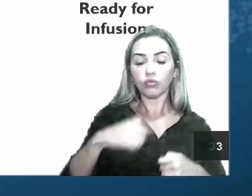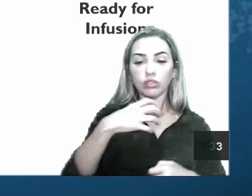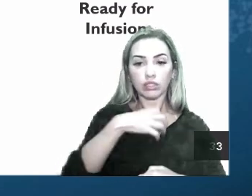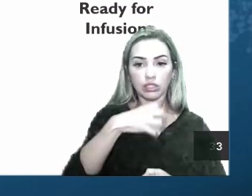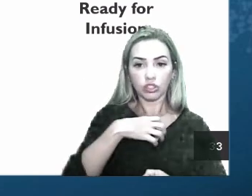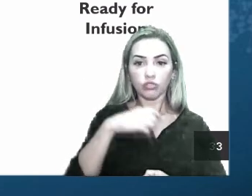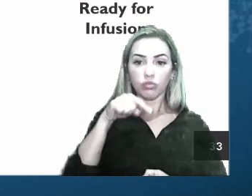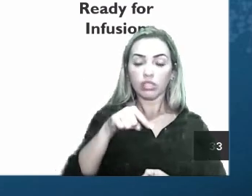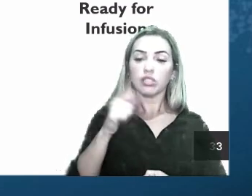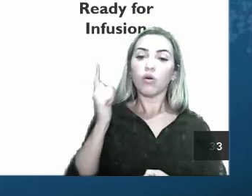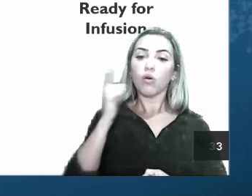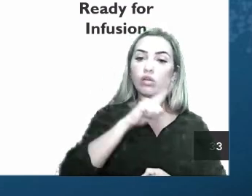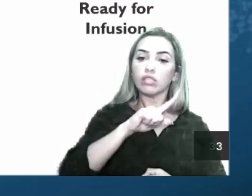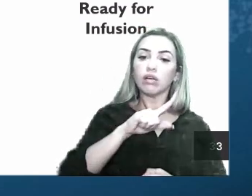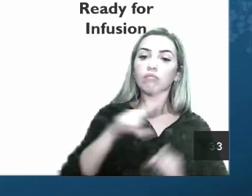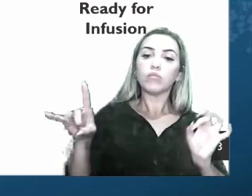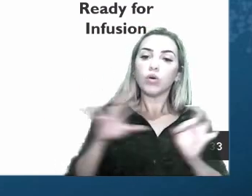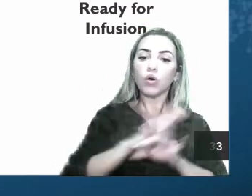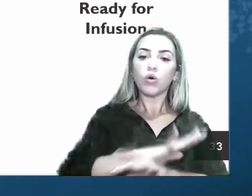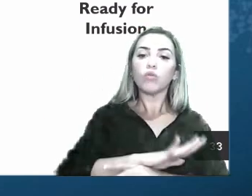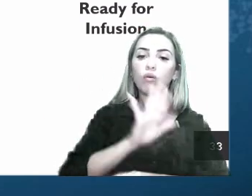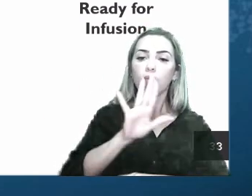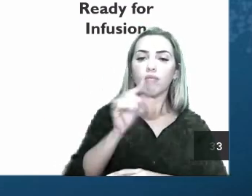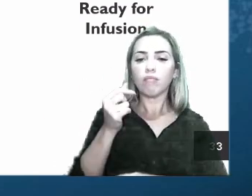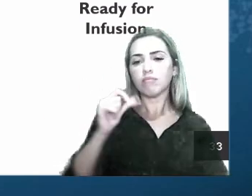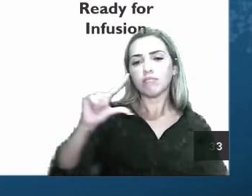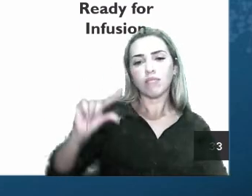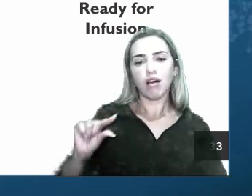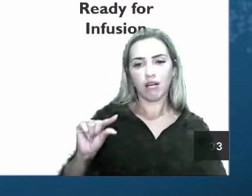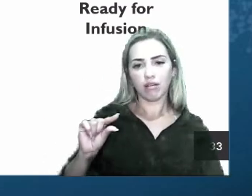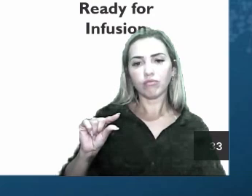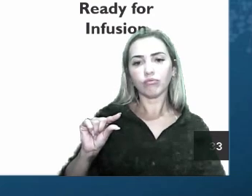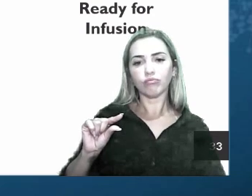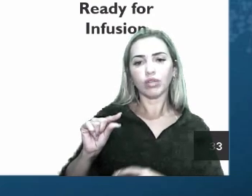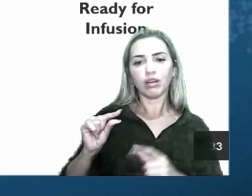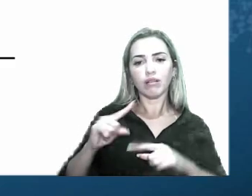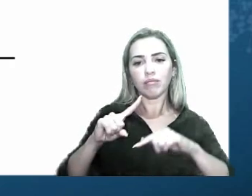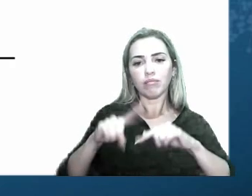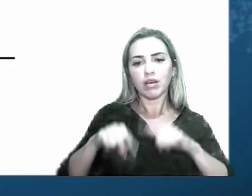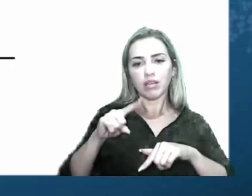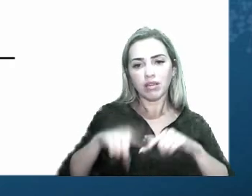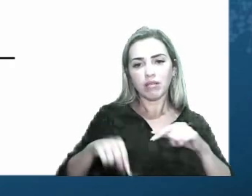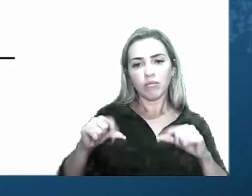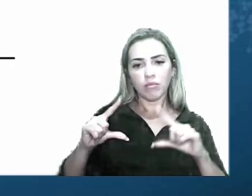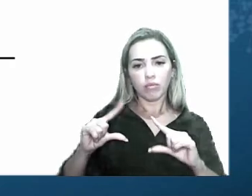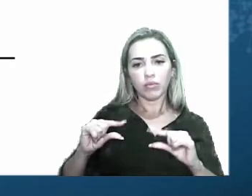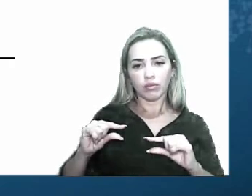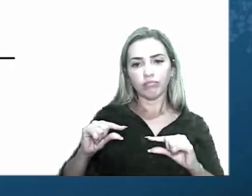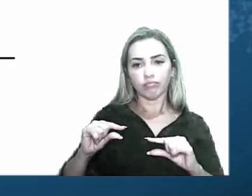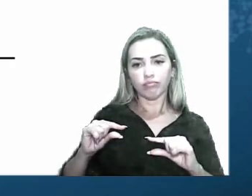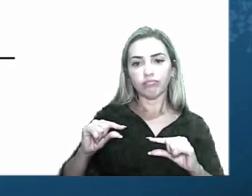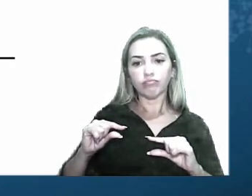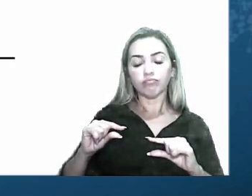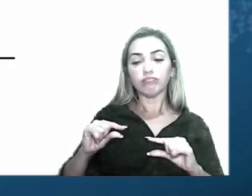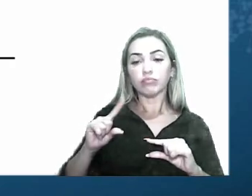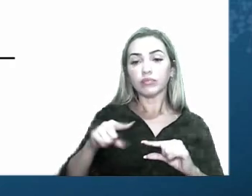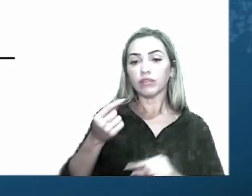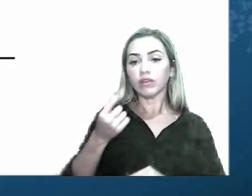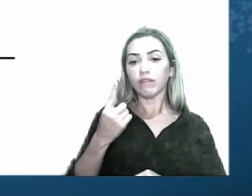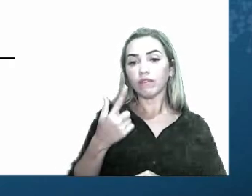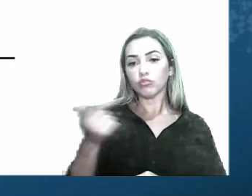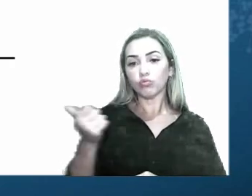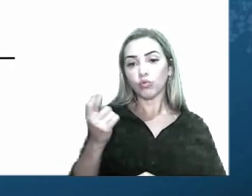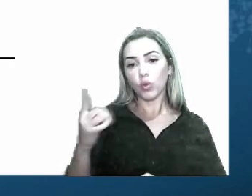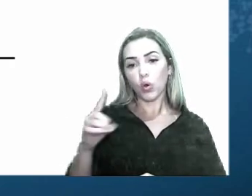formulação, que está pronto para infusão, é muito barato, e o custo material em que incluindo o vetor é